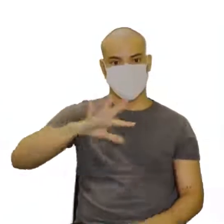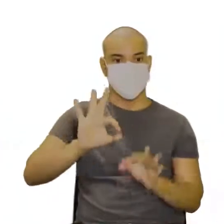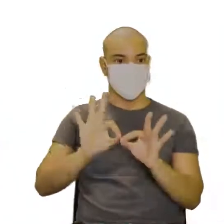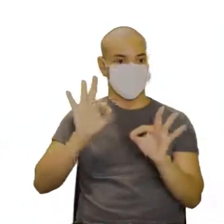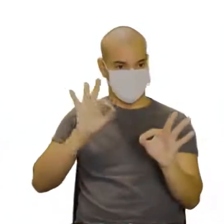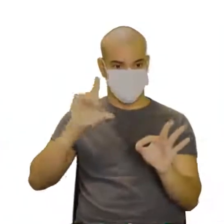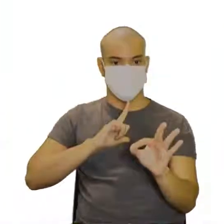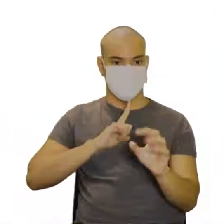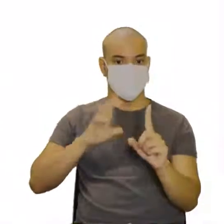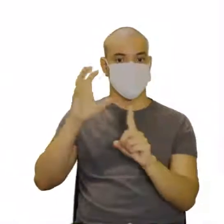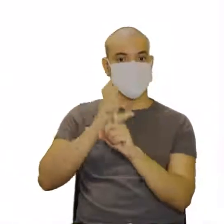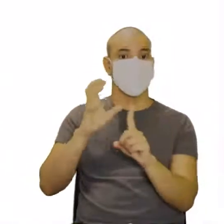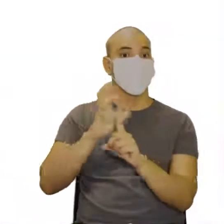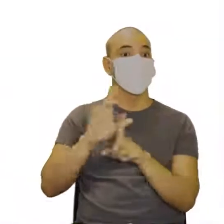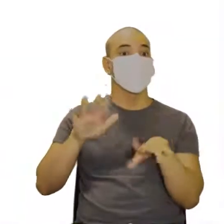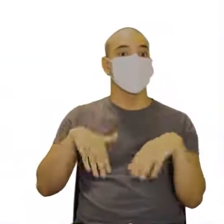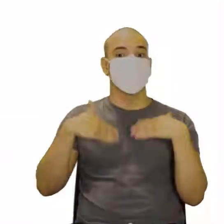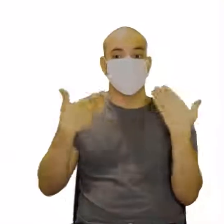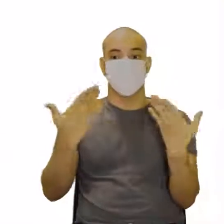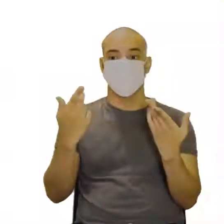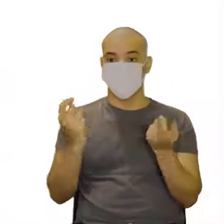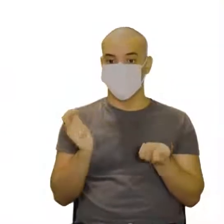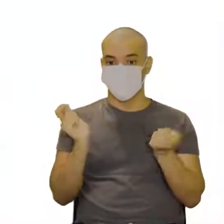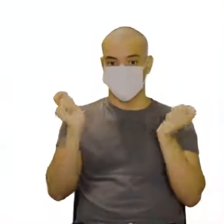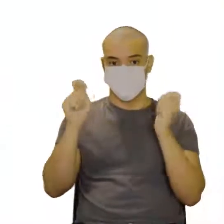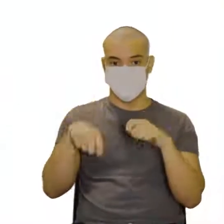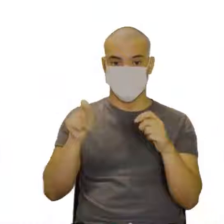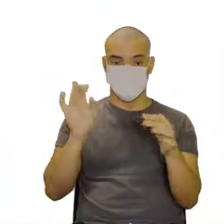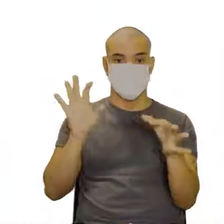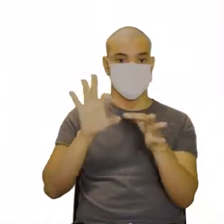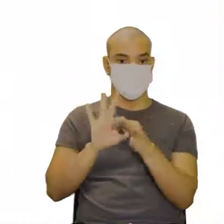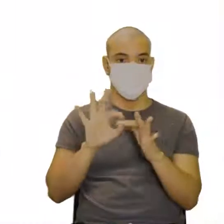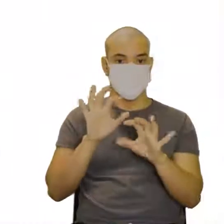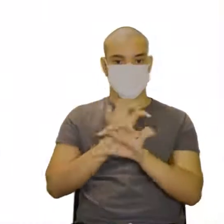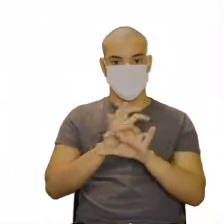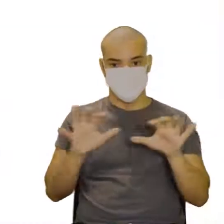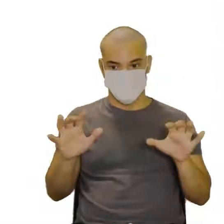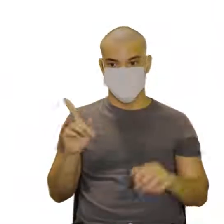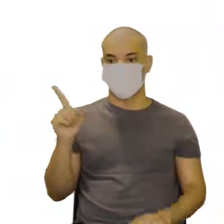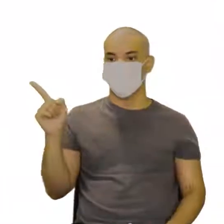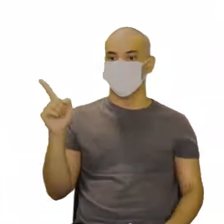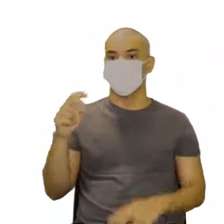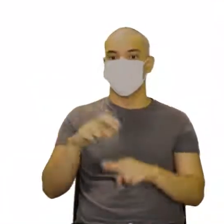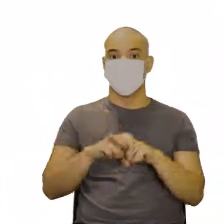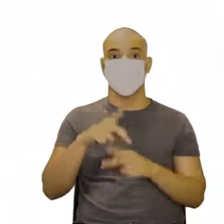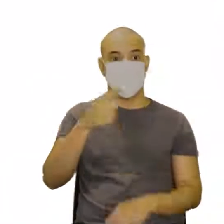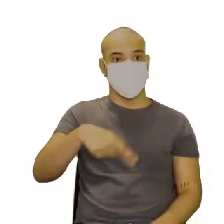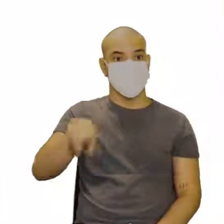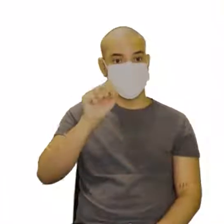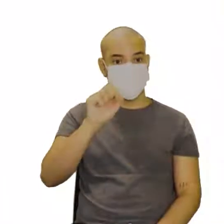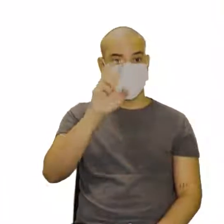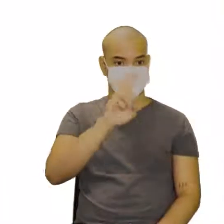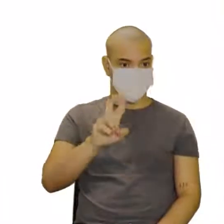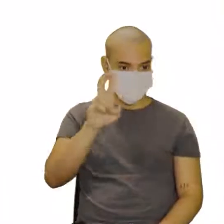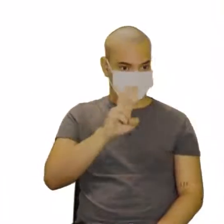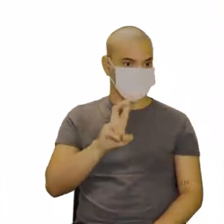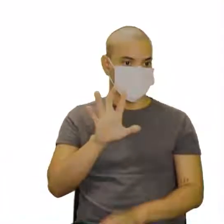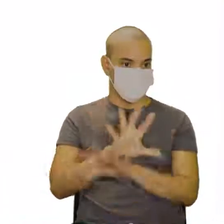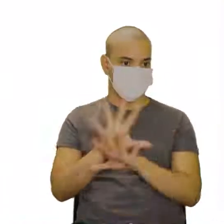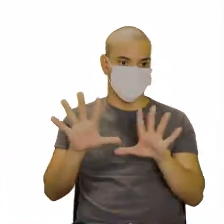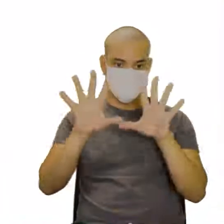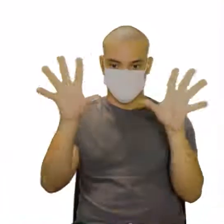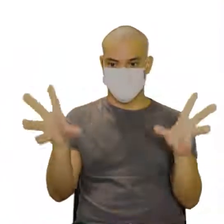elas influenciam, então nós podemos relacionar dessa forma. E aqui vocês podem observar o seguinte, olha